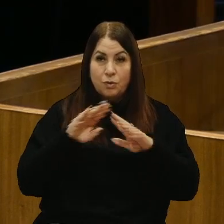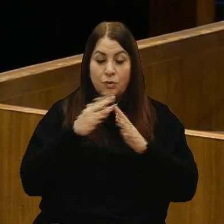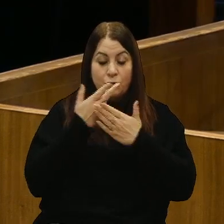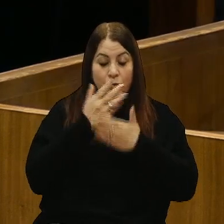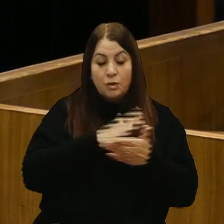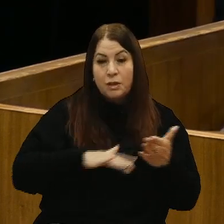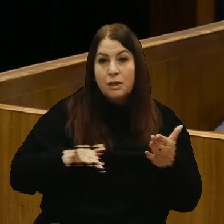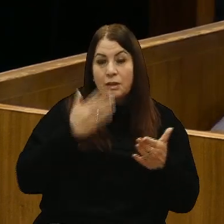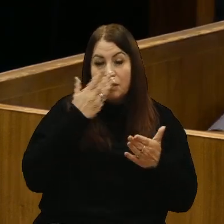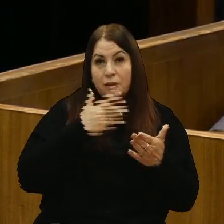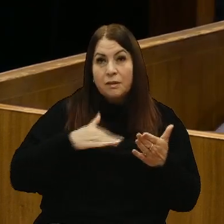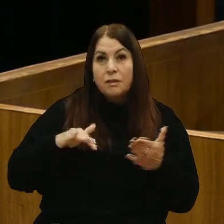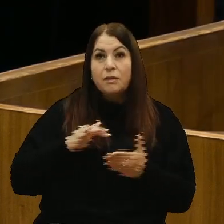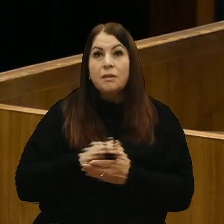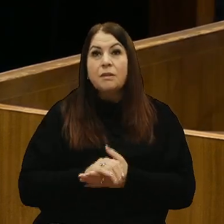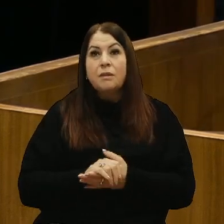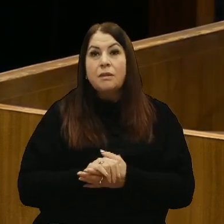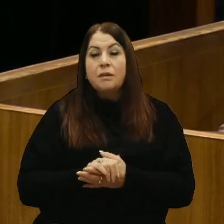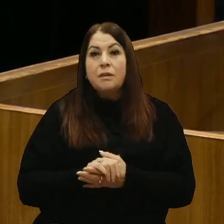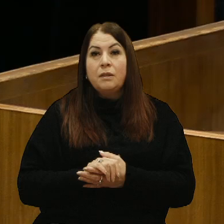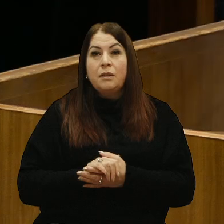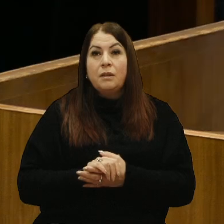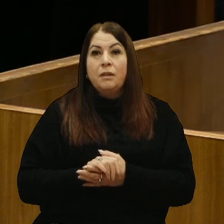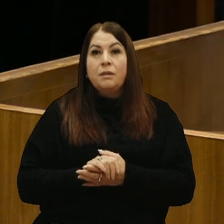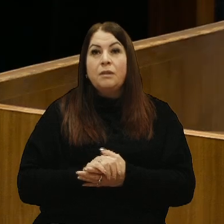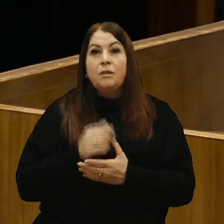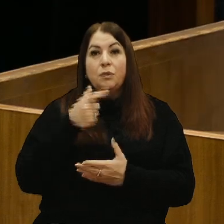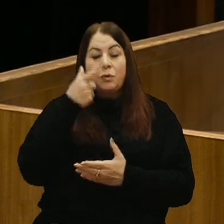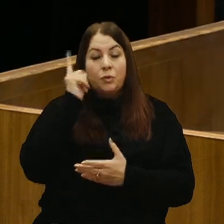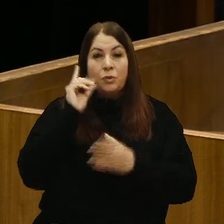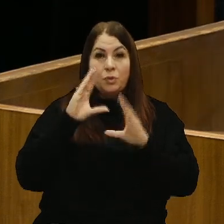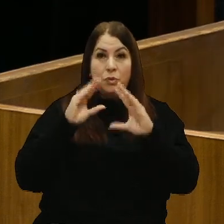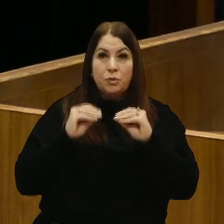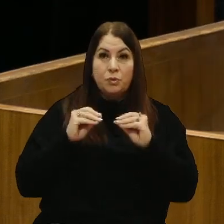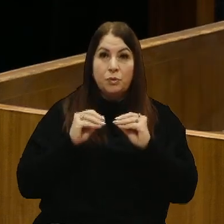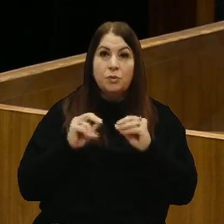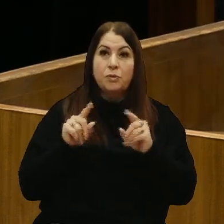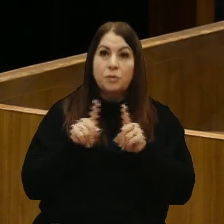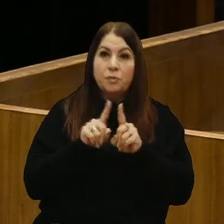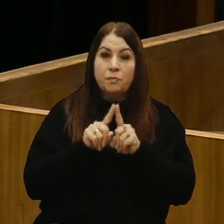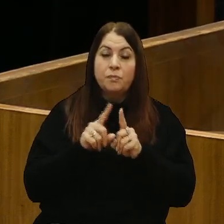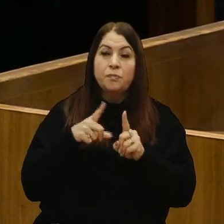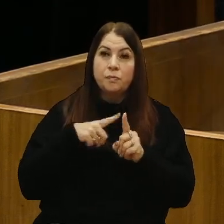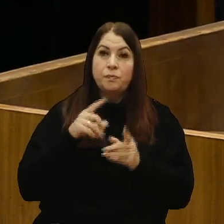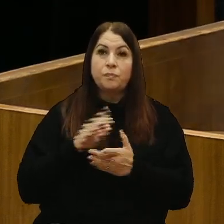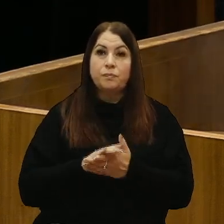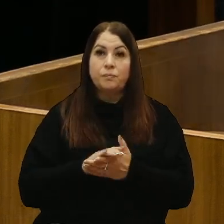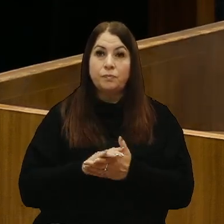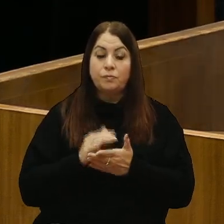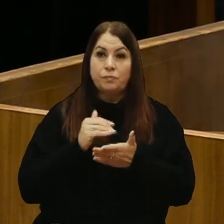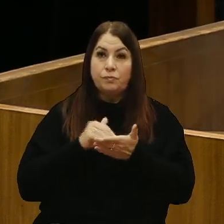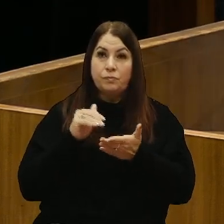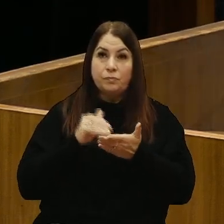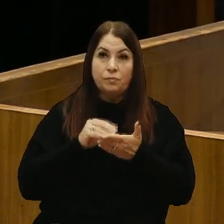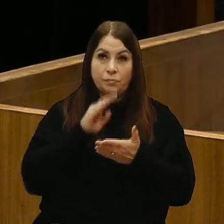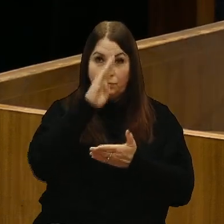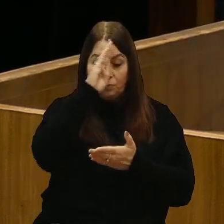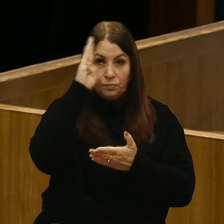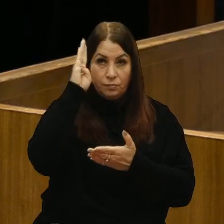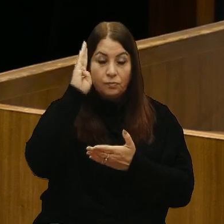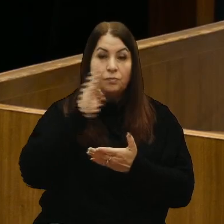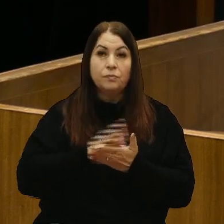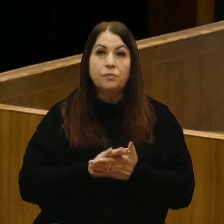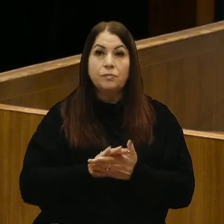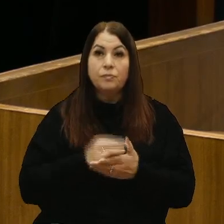escolinha ali do Serrano. Eu ontem à noite estive também com o secretário Bressan